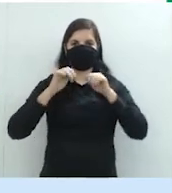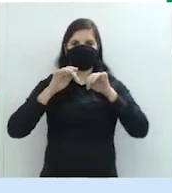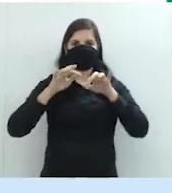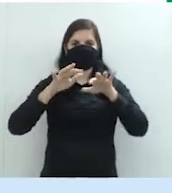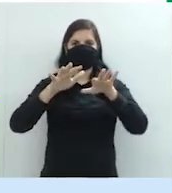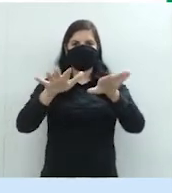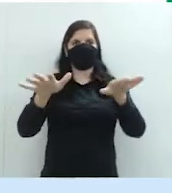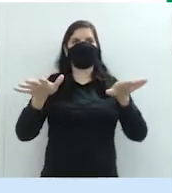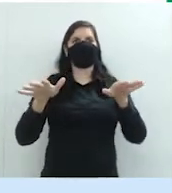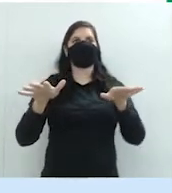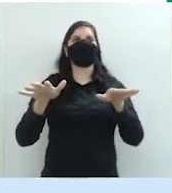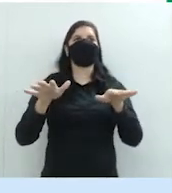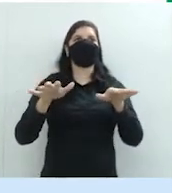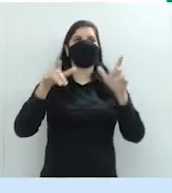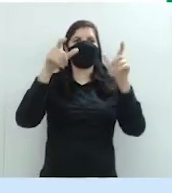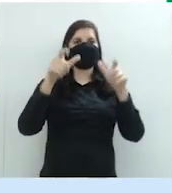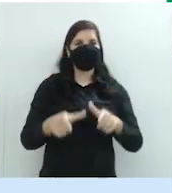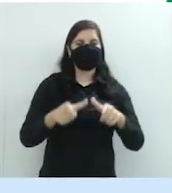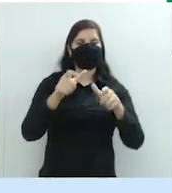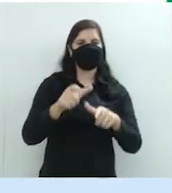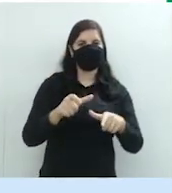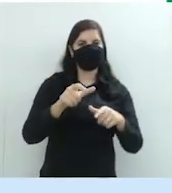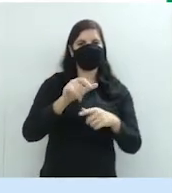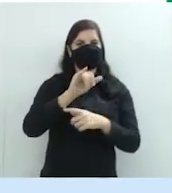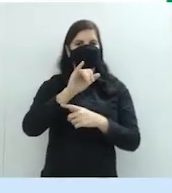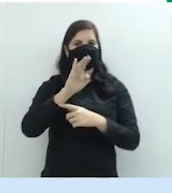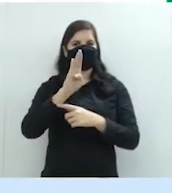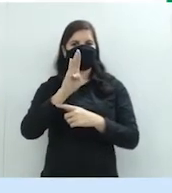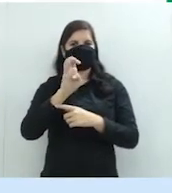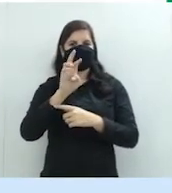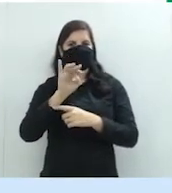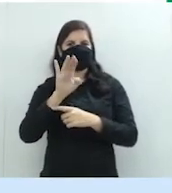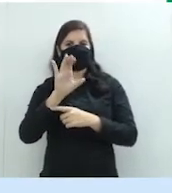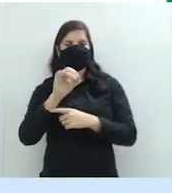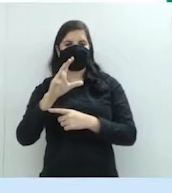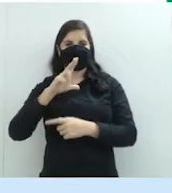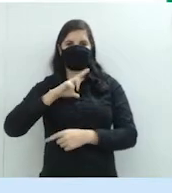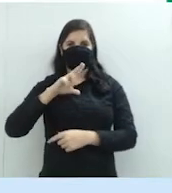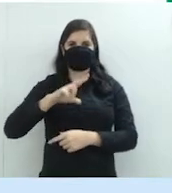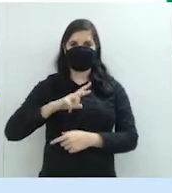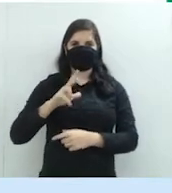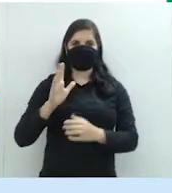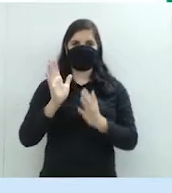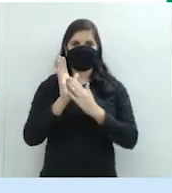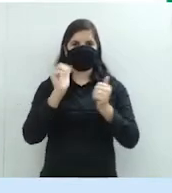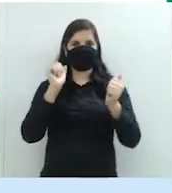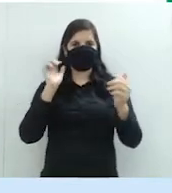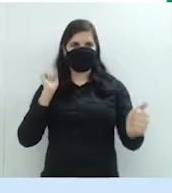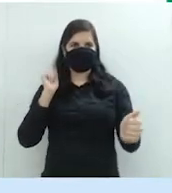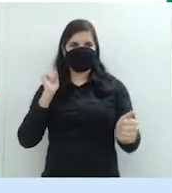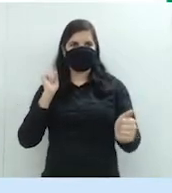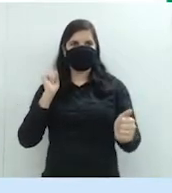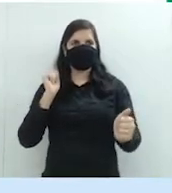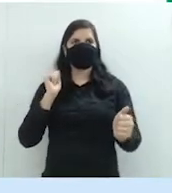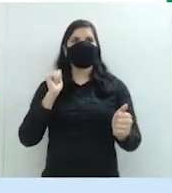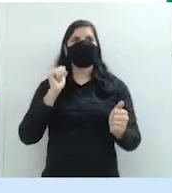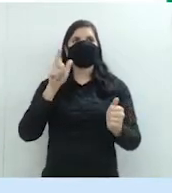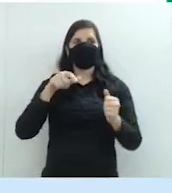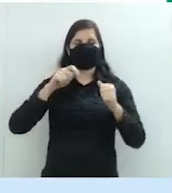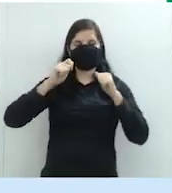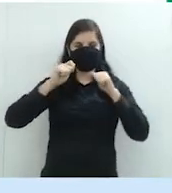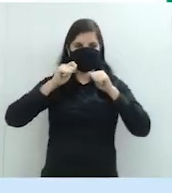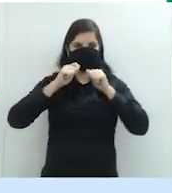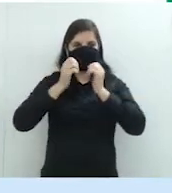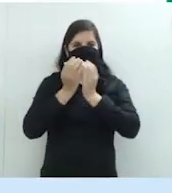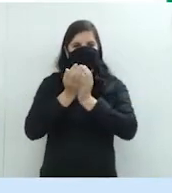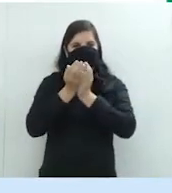expansionismo ibérico. Observe, em Portugal e na Espanha. A expansão ultramarina